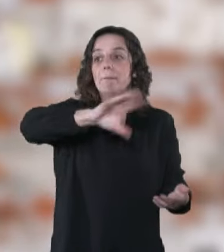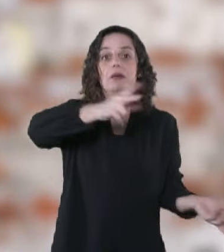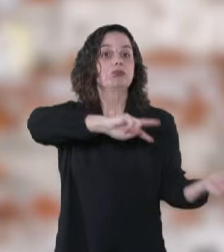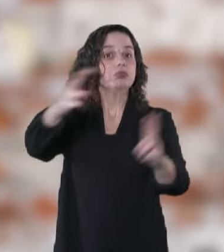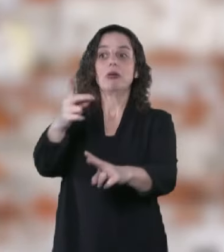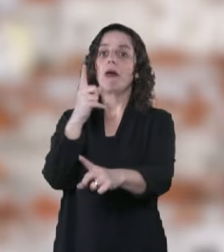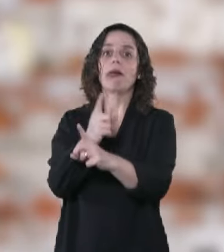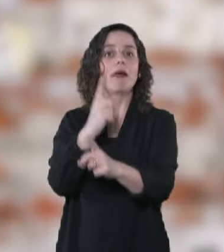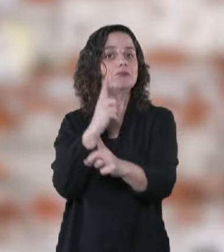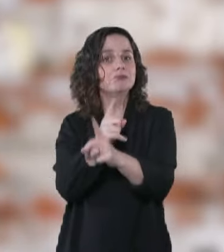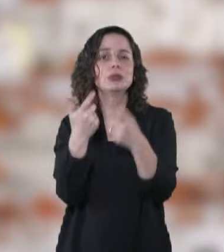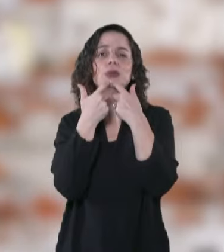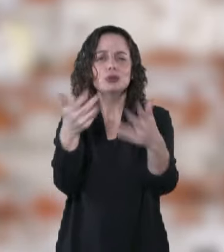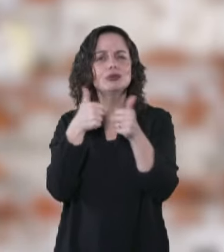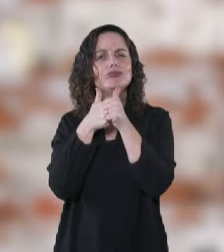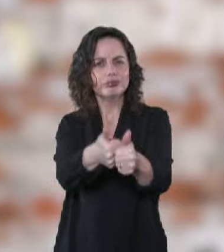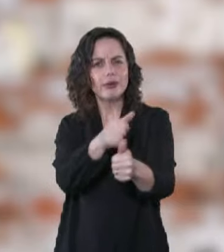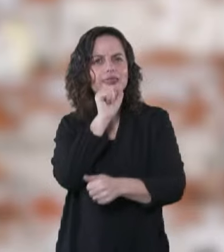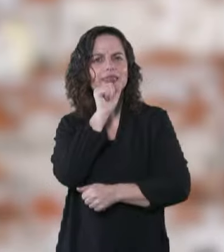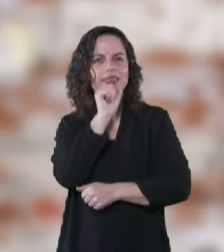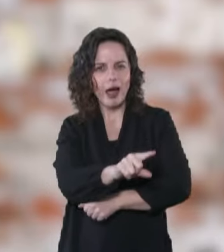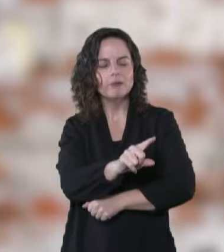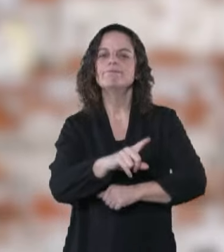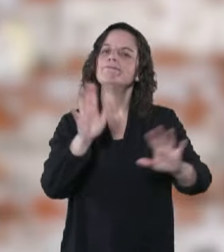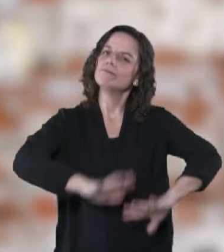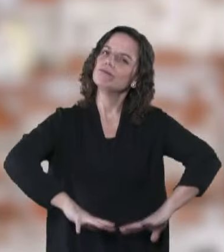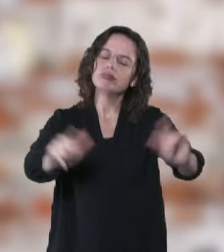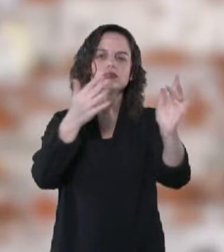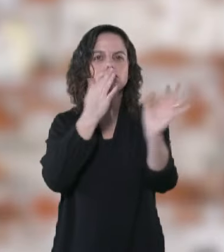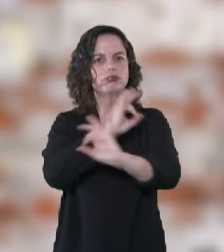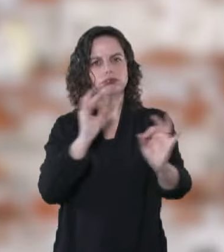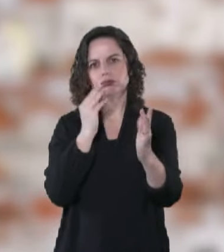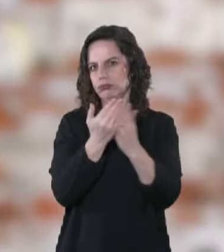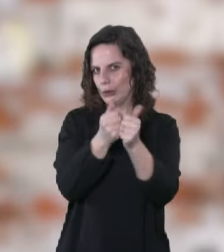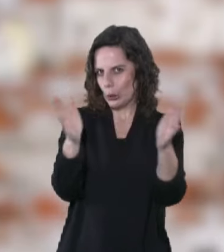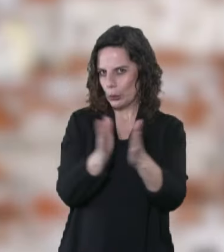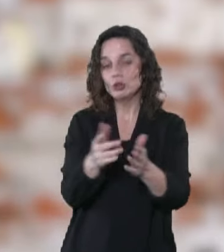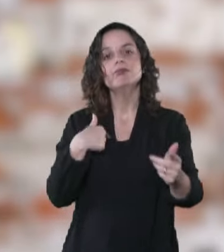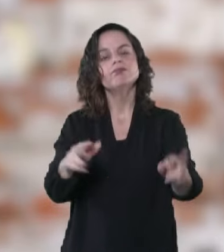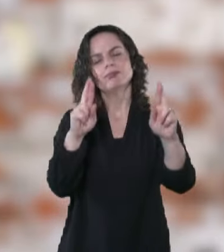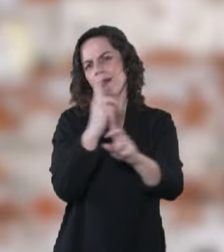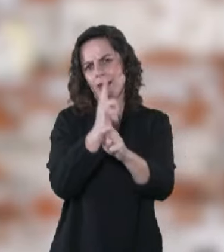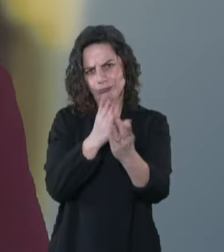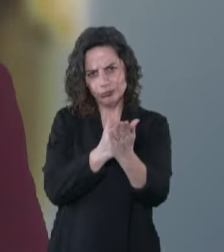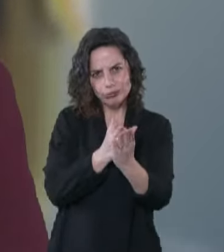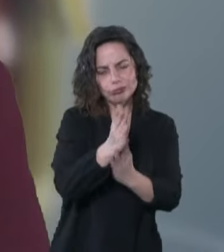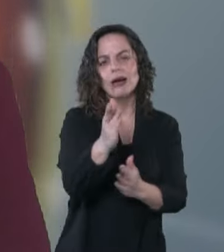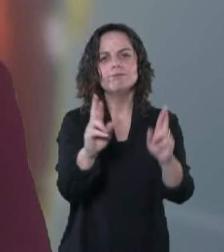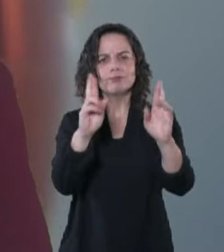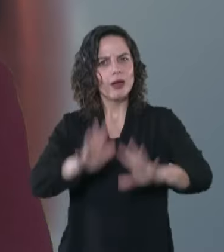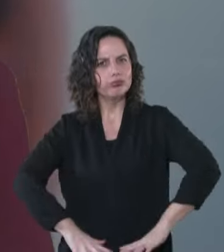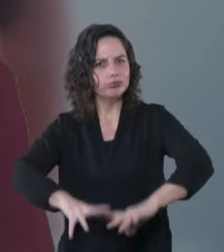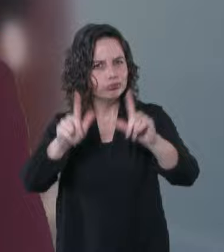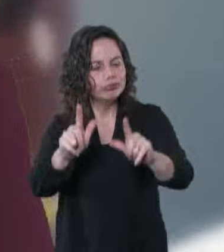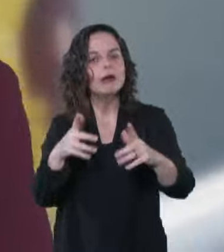podemos continuar a acompanhar tudo. Portanto, é uma evolução que foi fantástica para todos e espero que se mantenha e que evolua, não